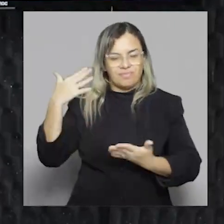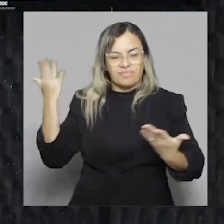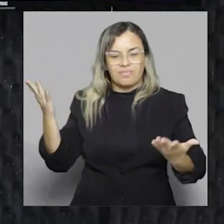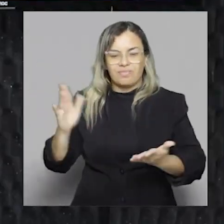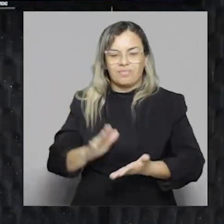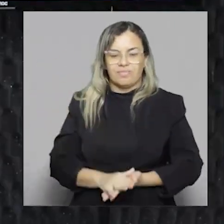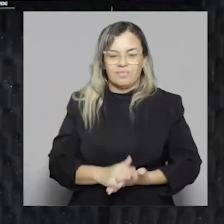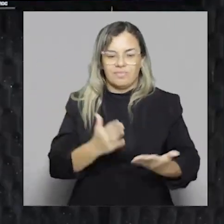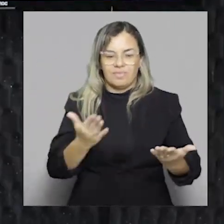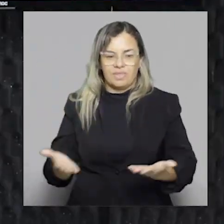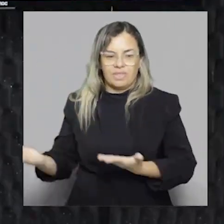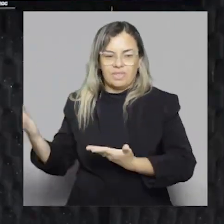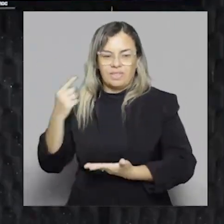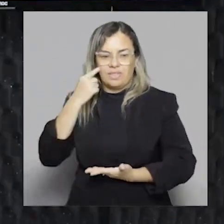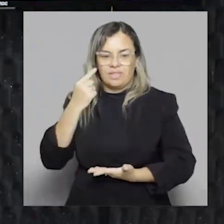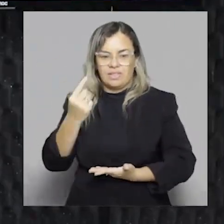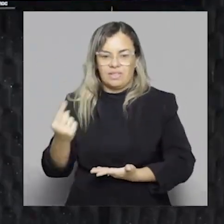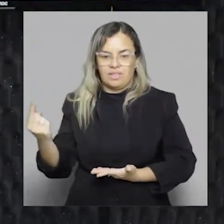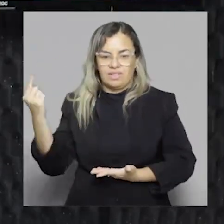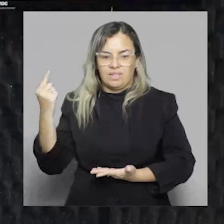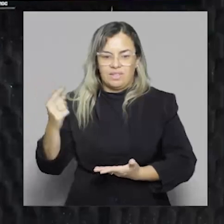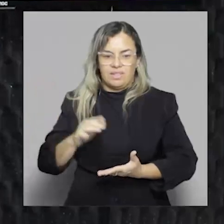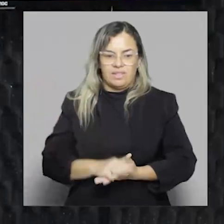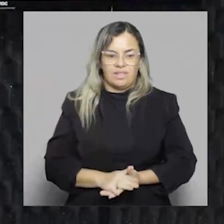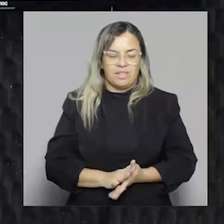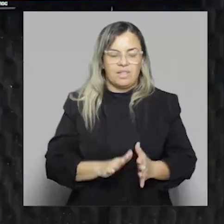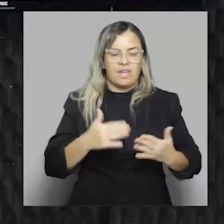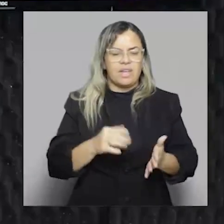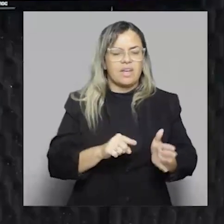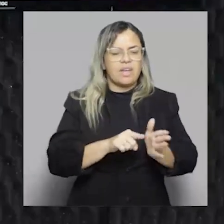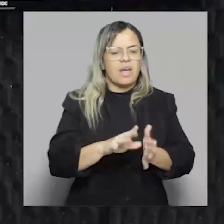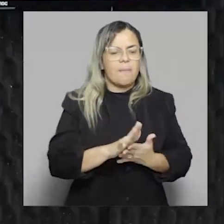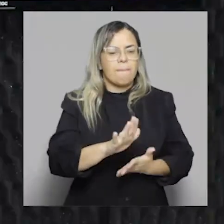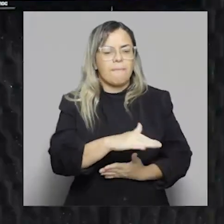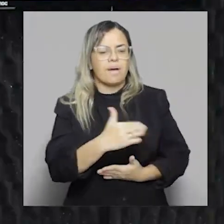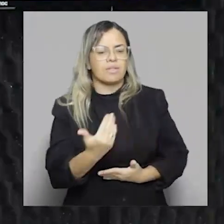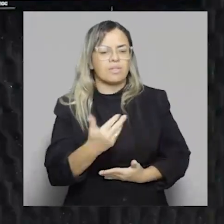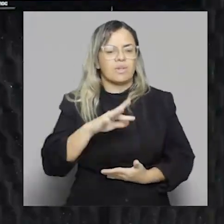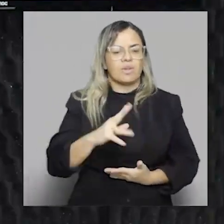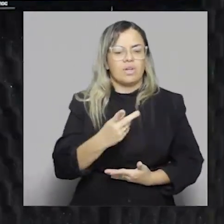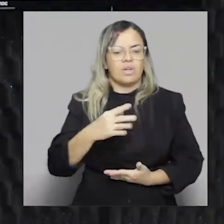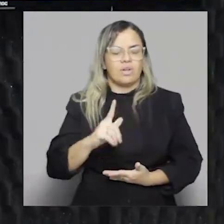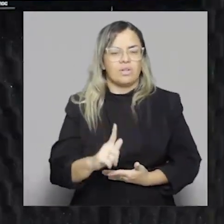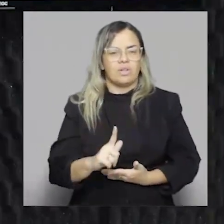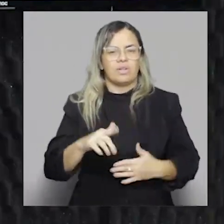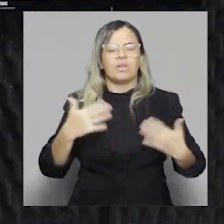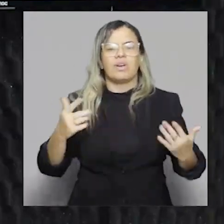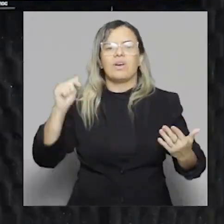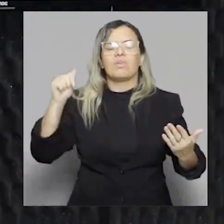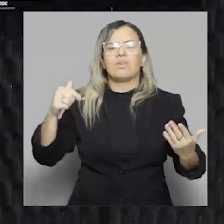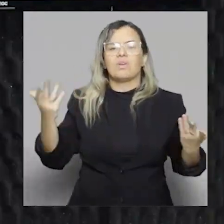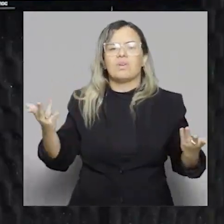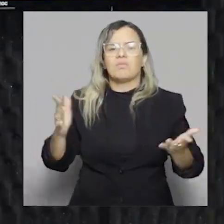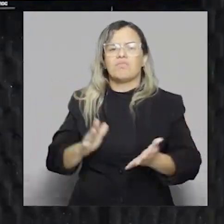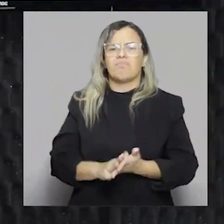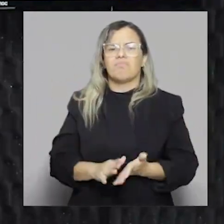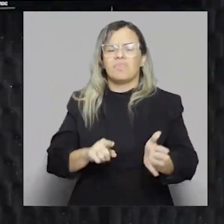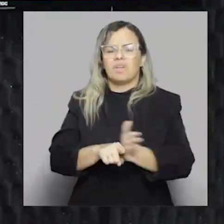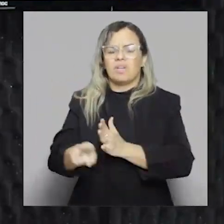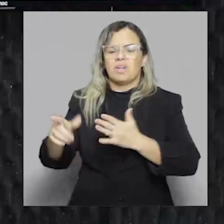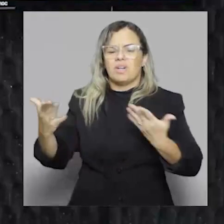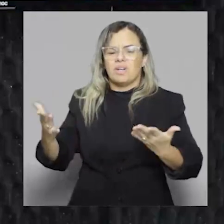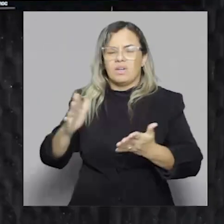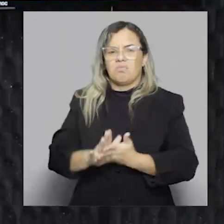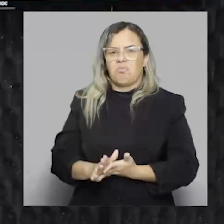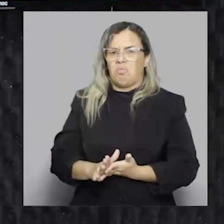matou Herzog e repete ali novamente com um carimbo. Quem é Herzog, professor? Que eu não conheço. Mesmo